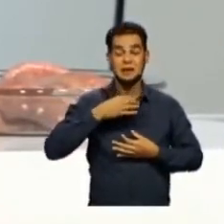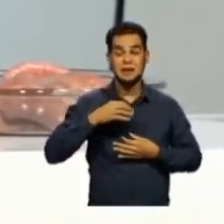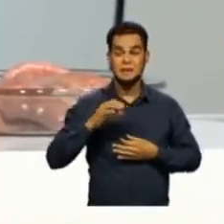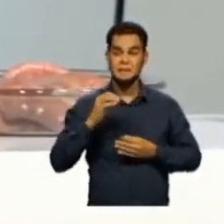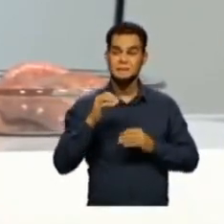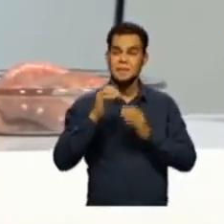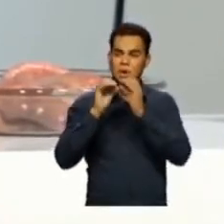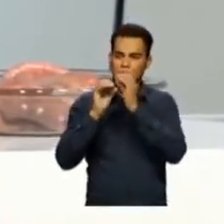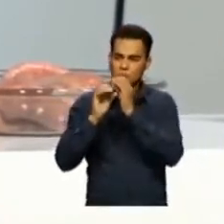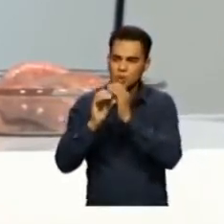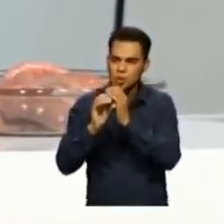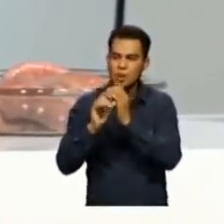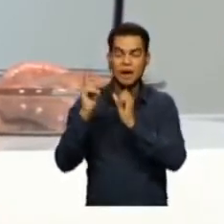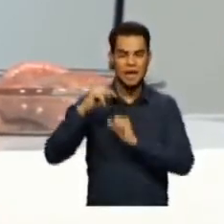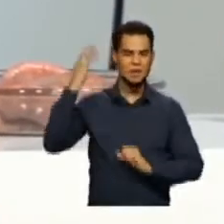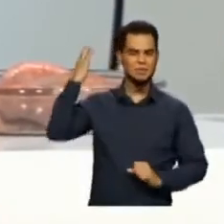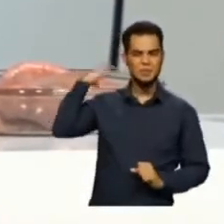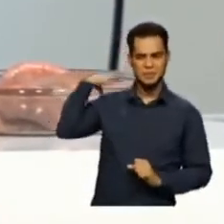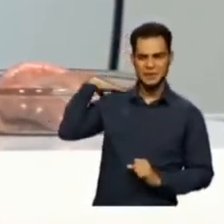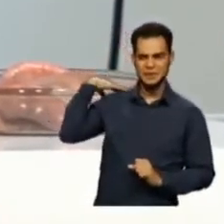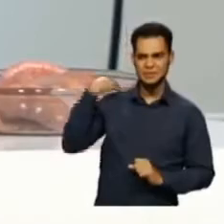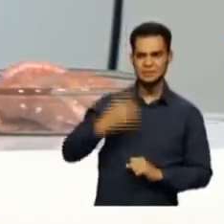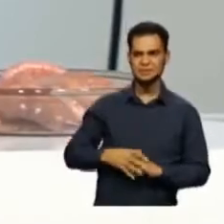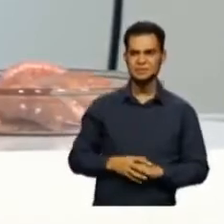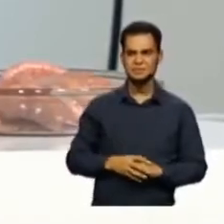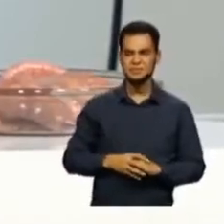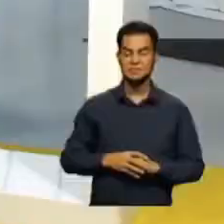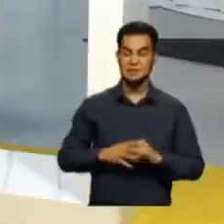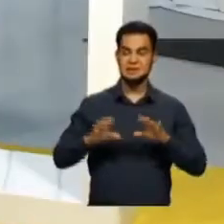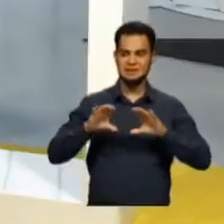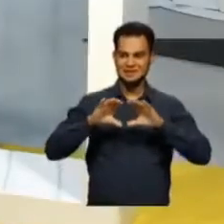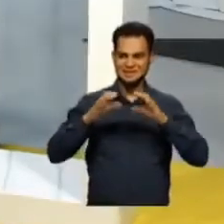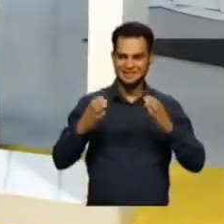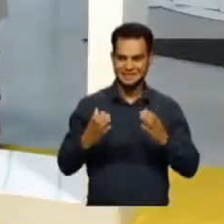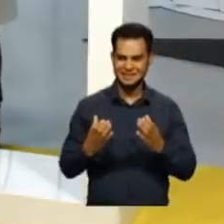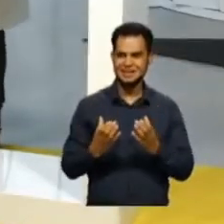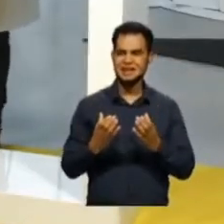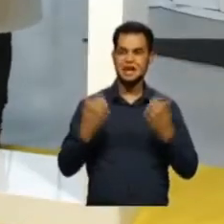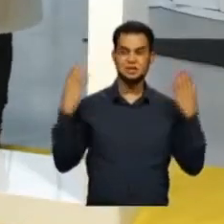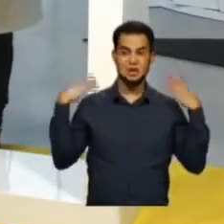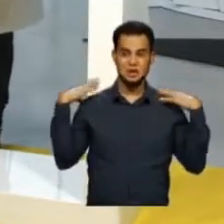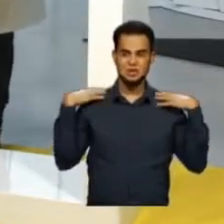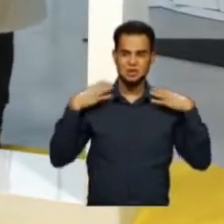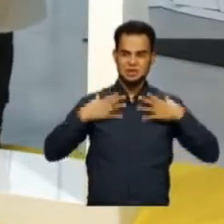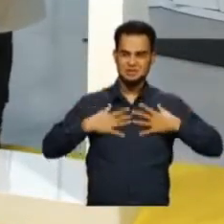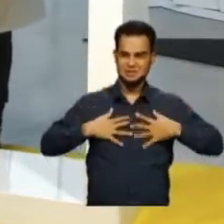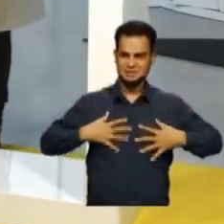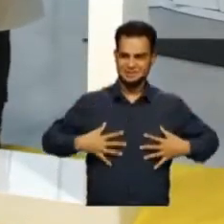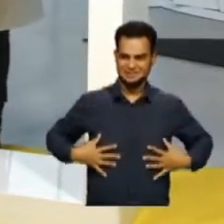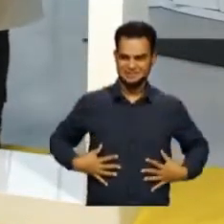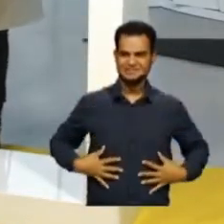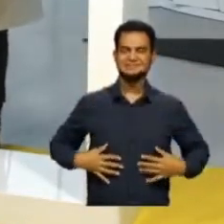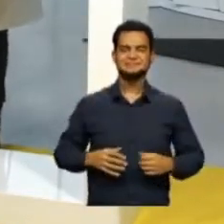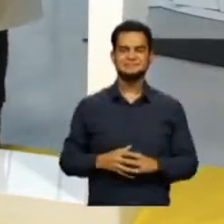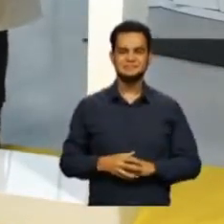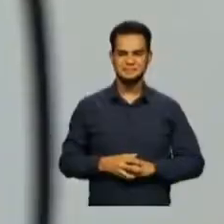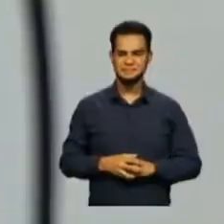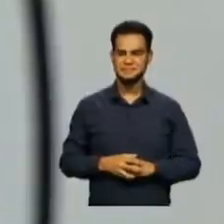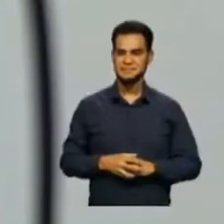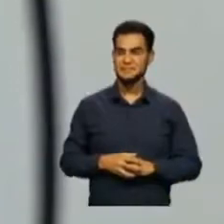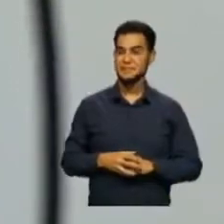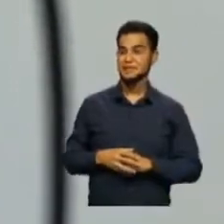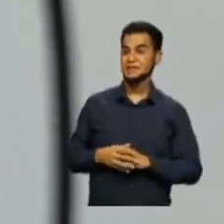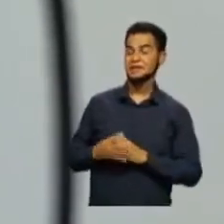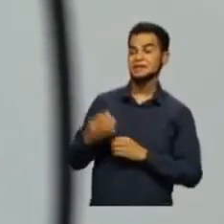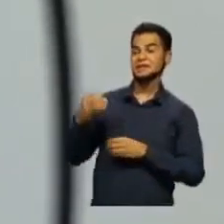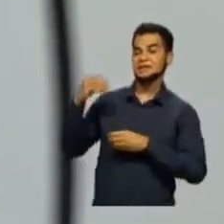os pulmões. Isso aqui é a caixa torácica, né, essa parte externa da garrafa, e aqui funciona como